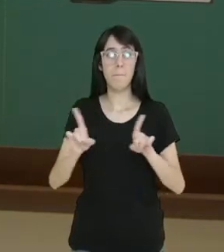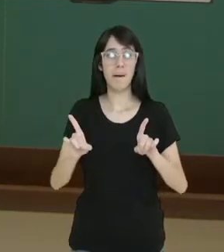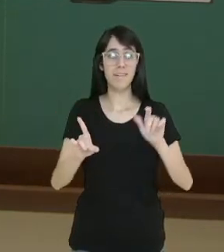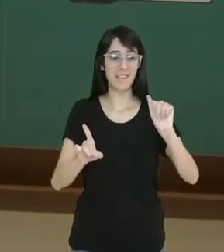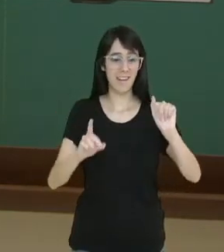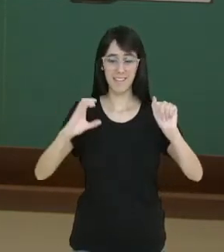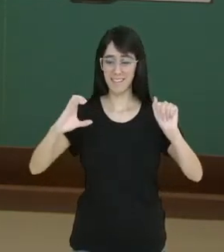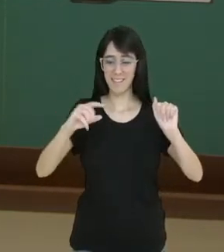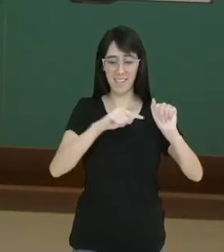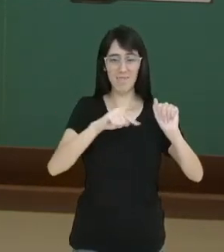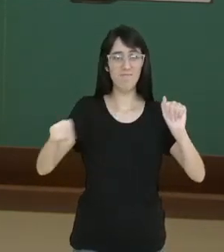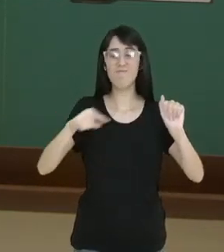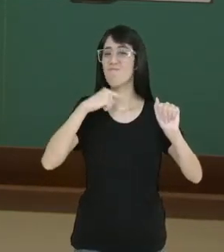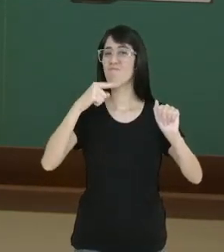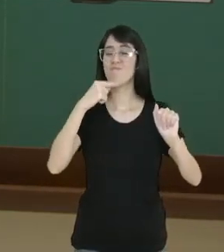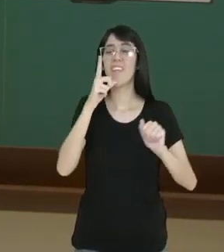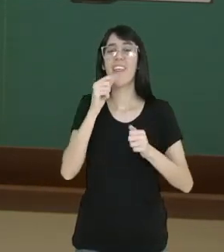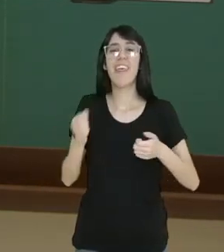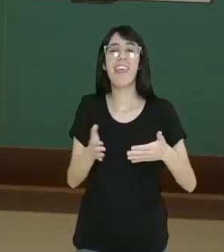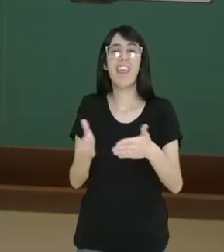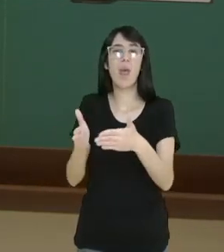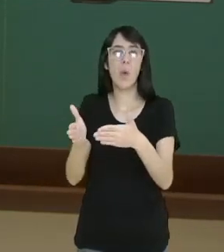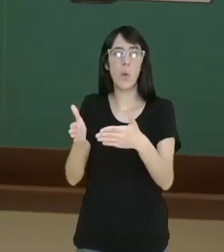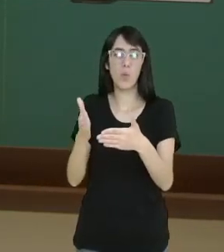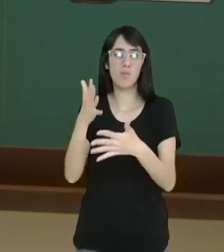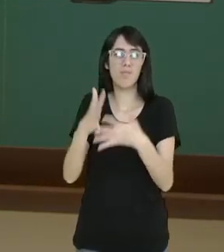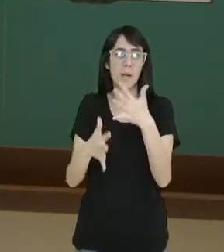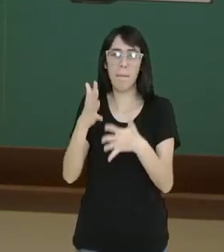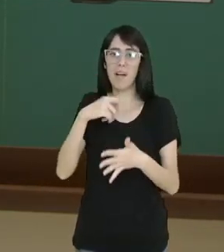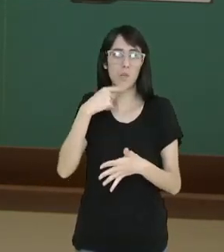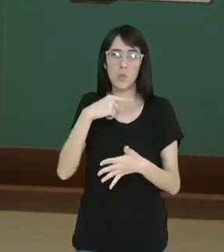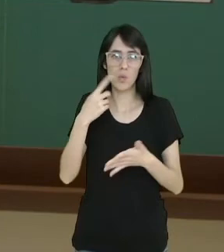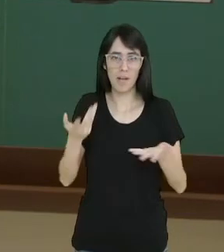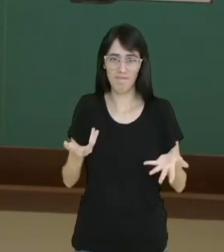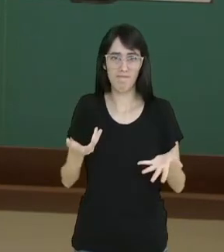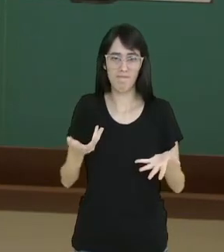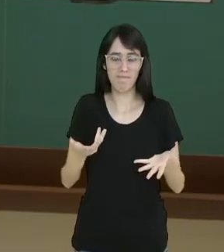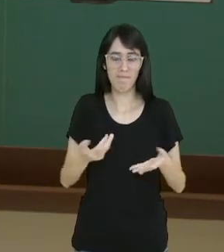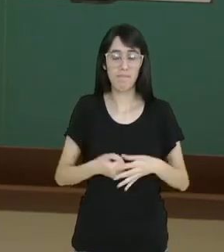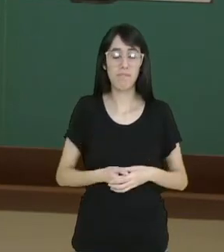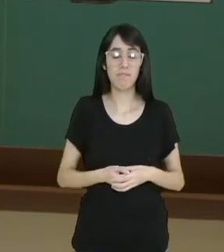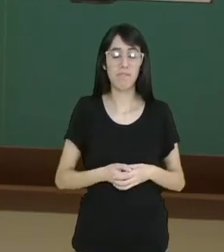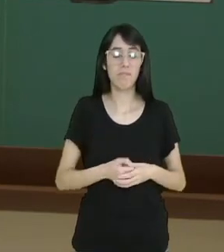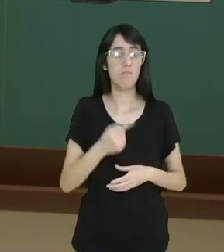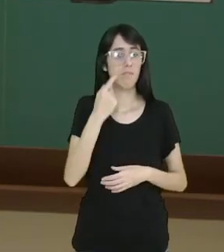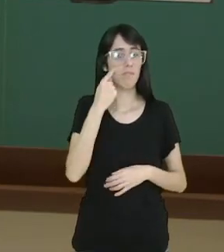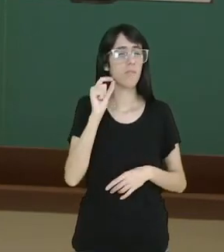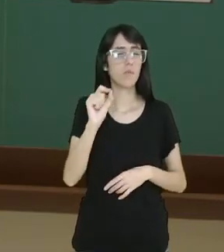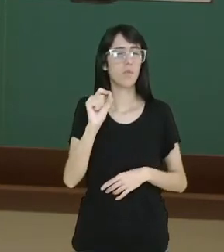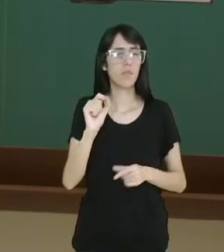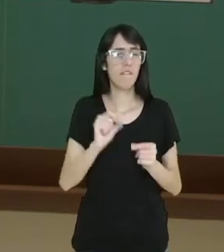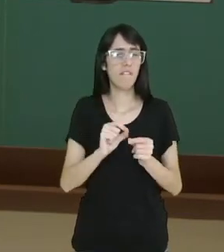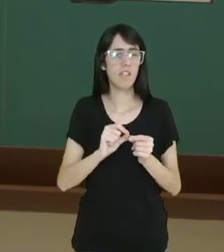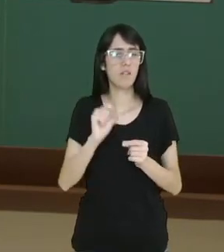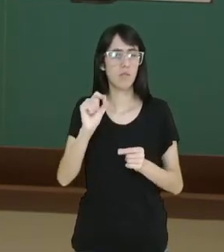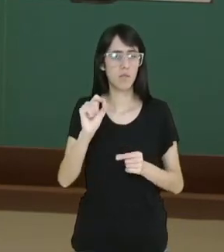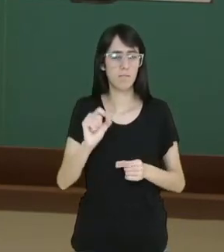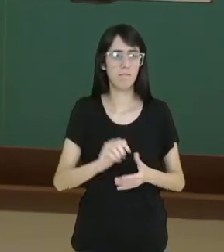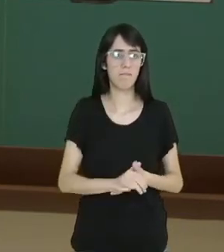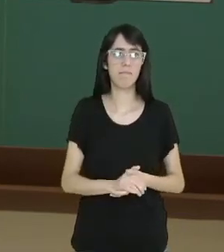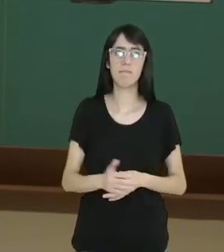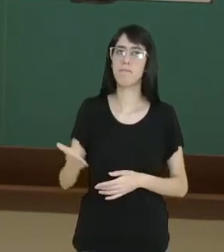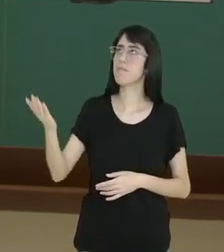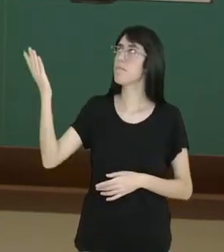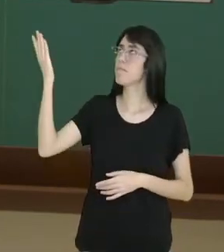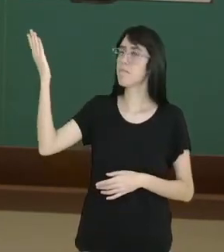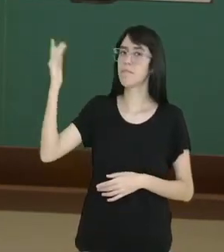Qual é o comprimento, o tamanho dessa estrada? Ok, então ali o que a gente pode fazer? Ele